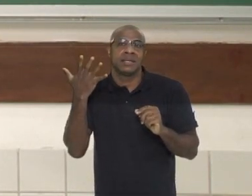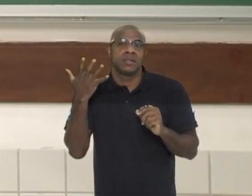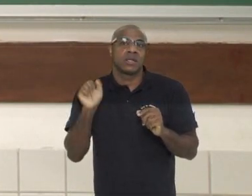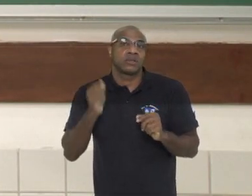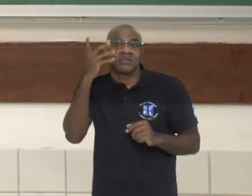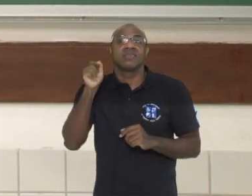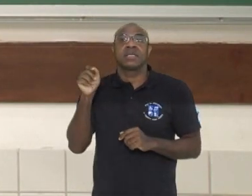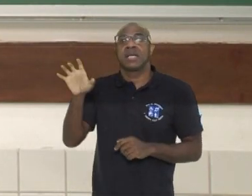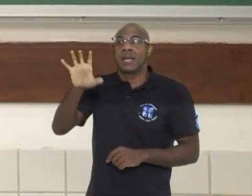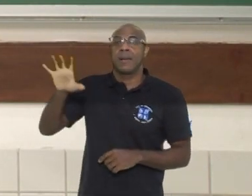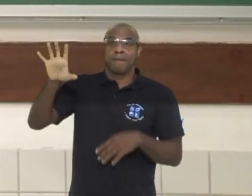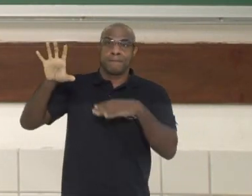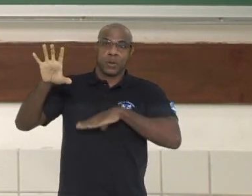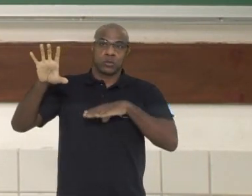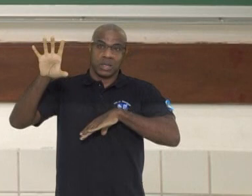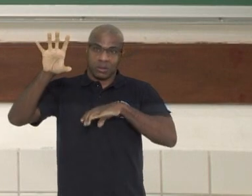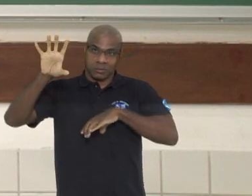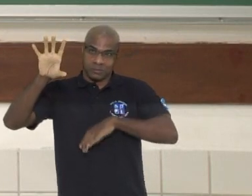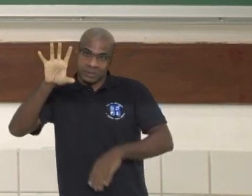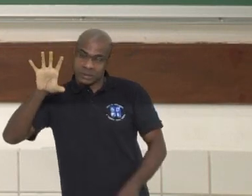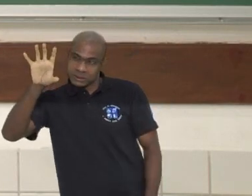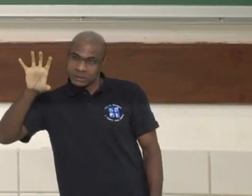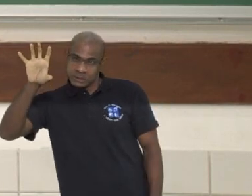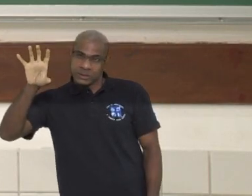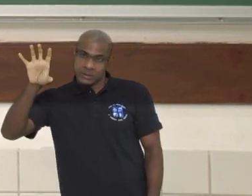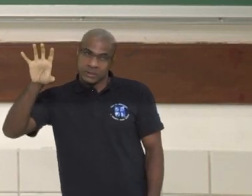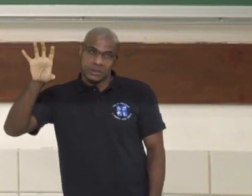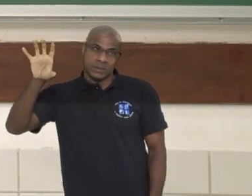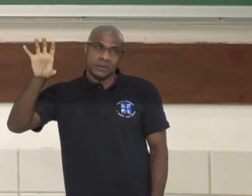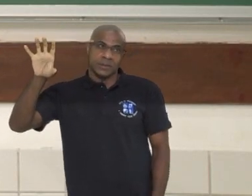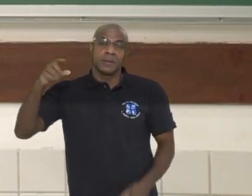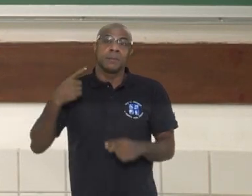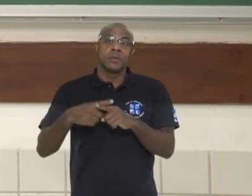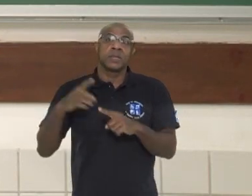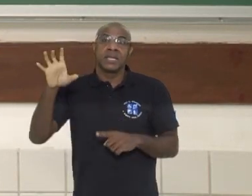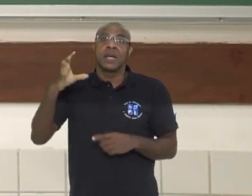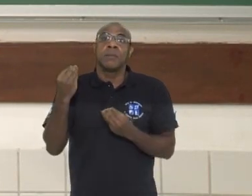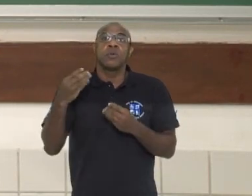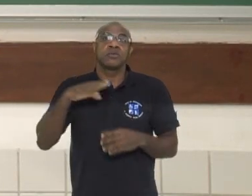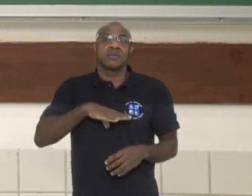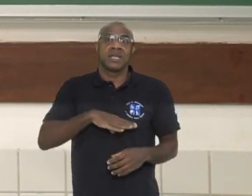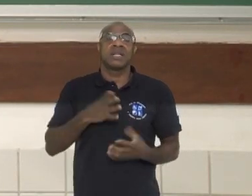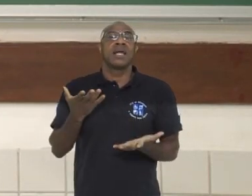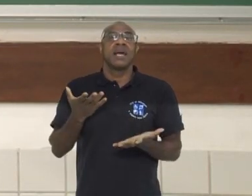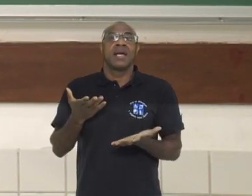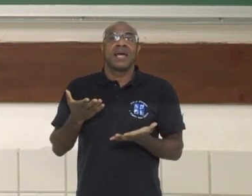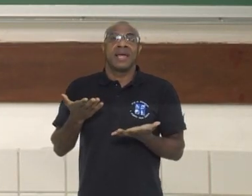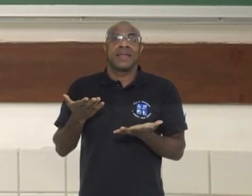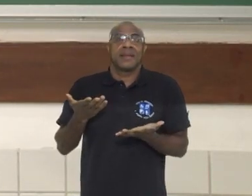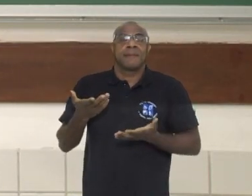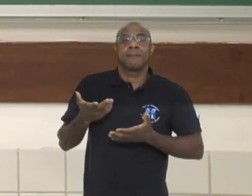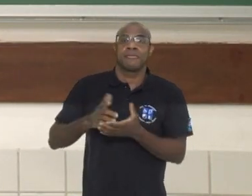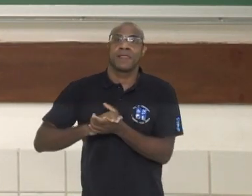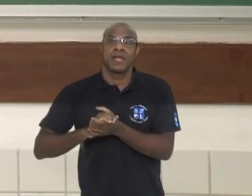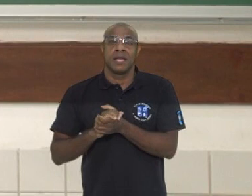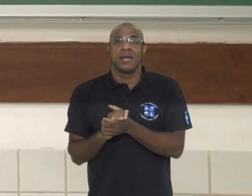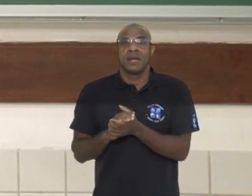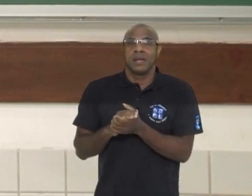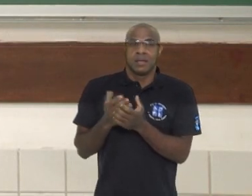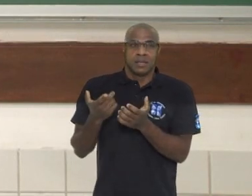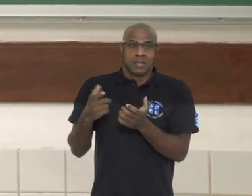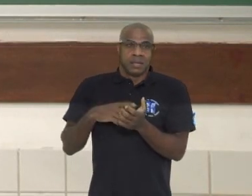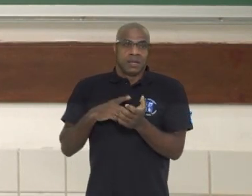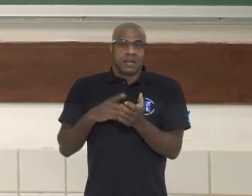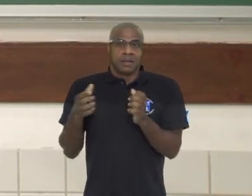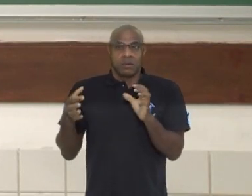do que acontecia em Portugal. Por quê? Muitos deles eram descendentes de portugueses. E aqui está uma questão interessante. Então,